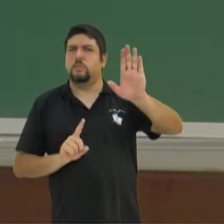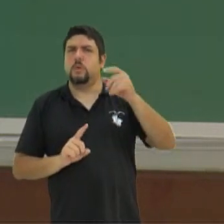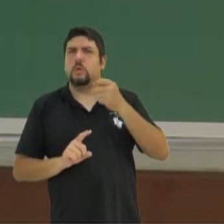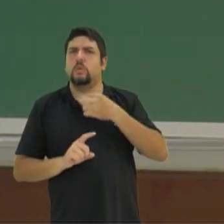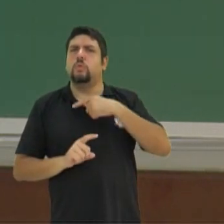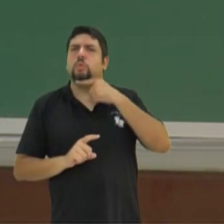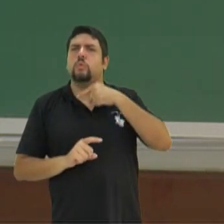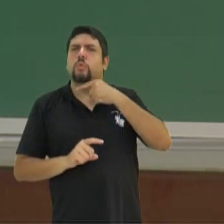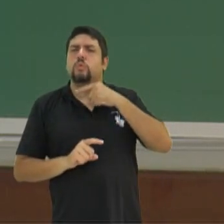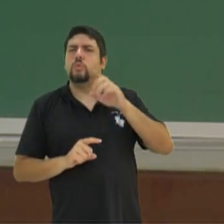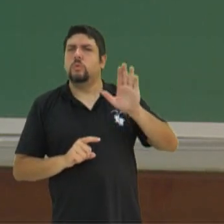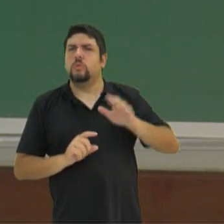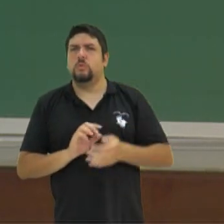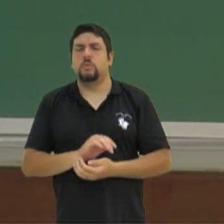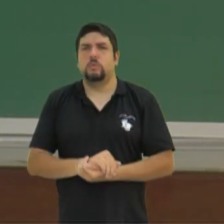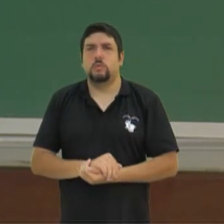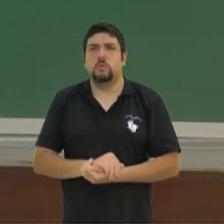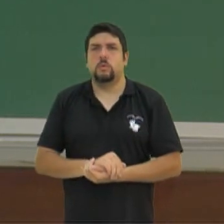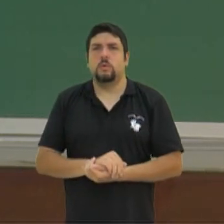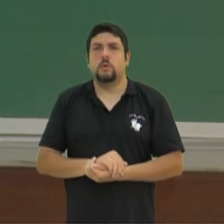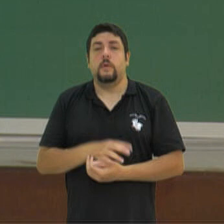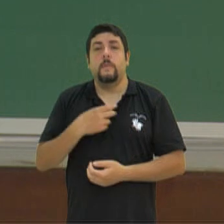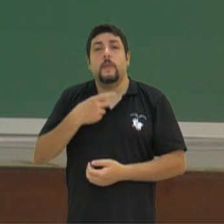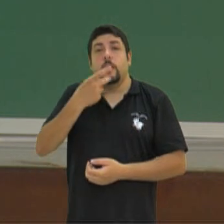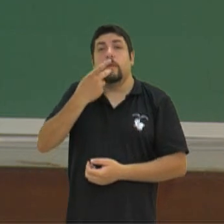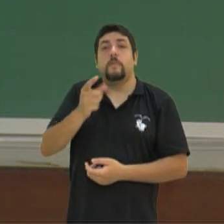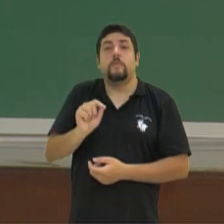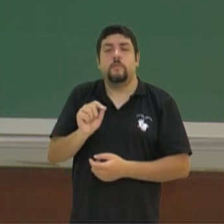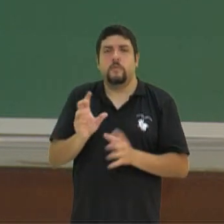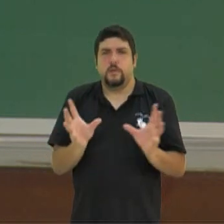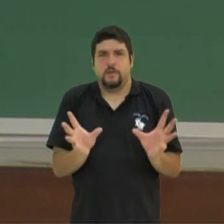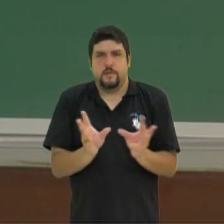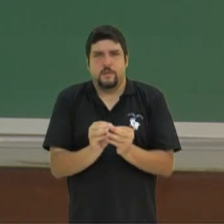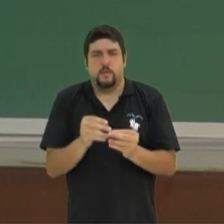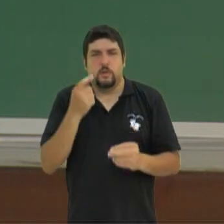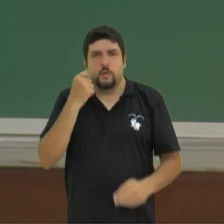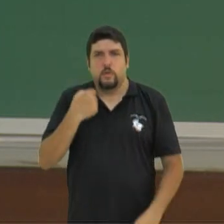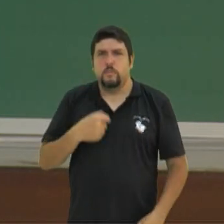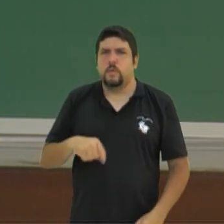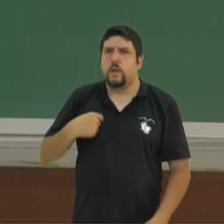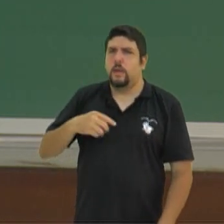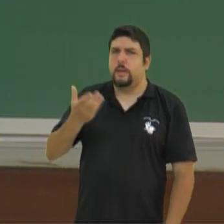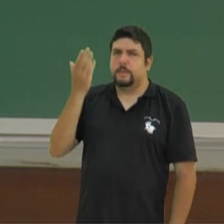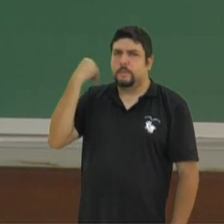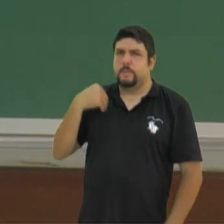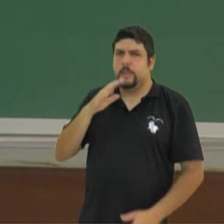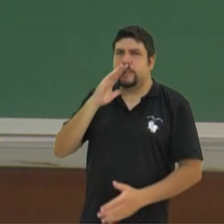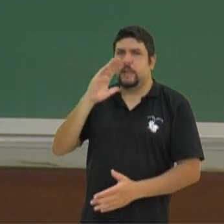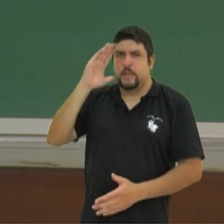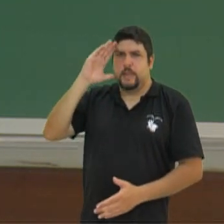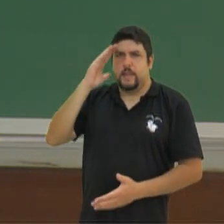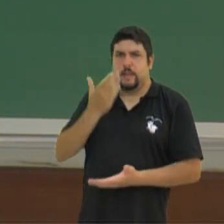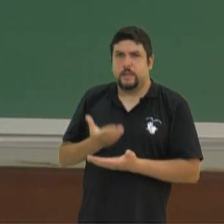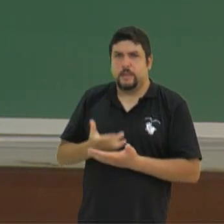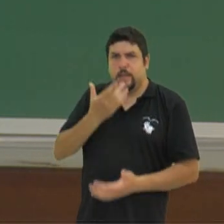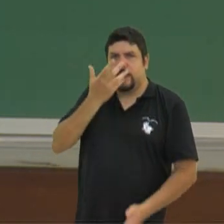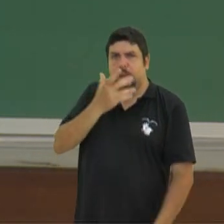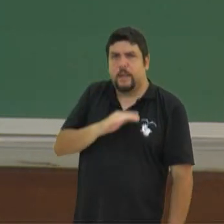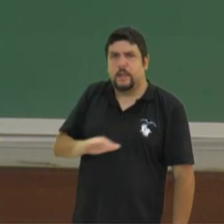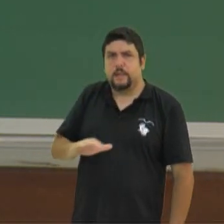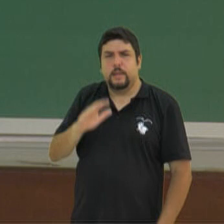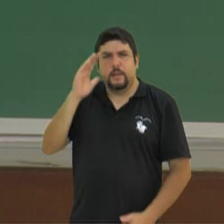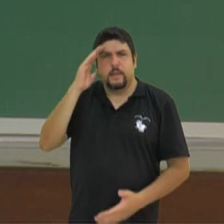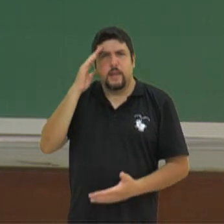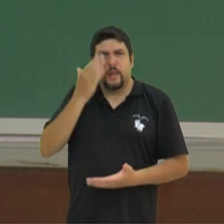me assegurei em verdades que talvez sejam equivocadas, né? Eu acreditei em muita coisa e eu não